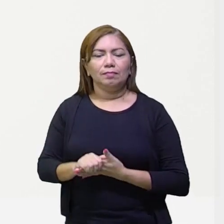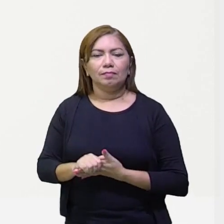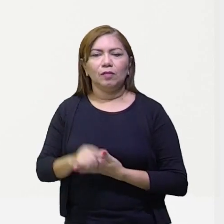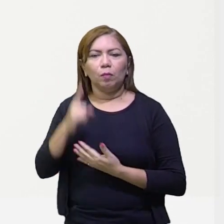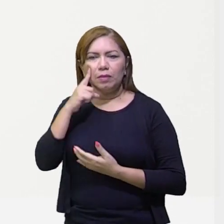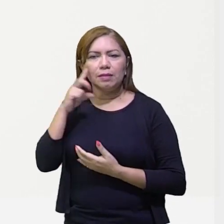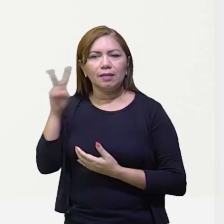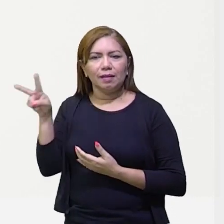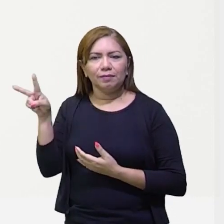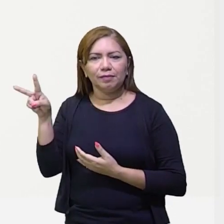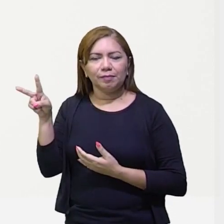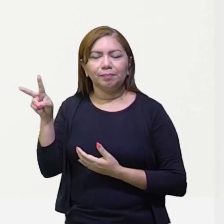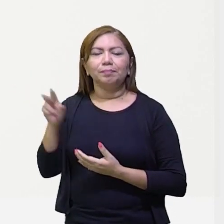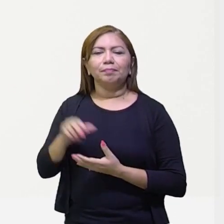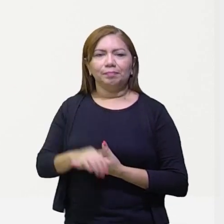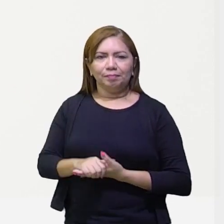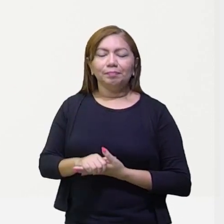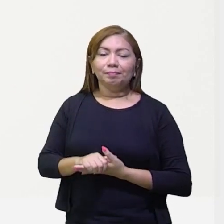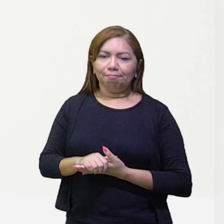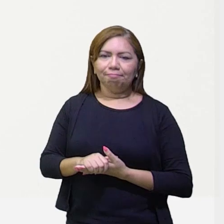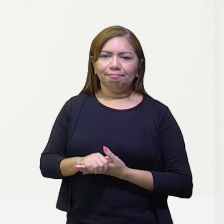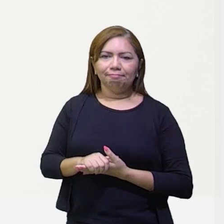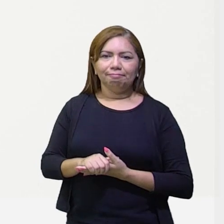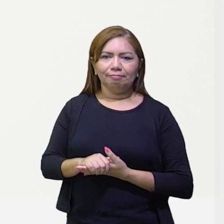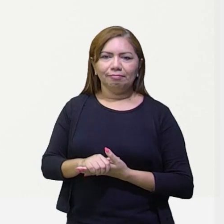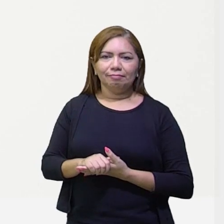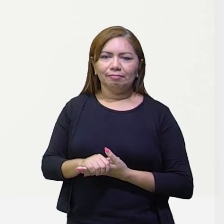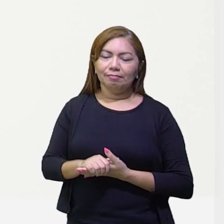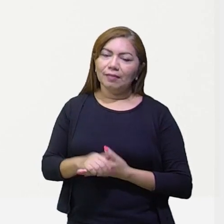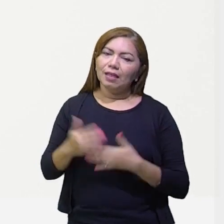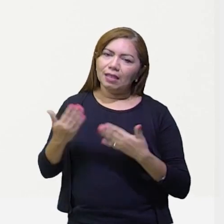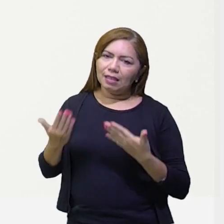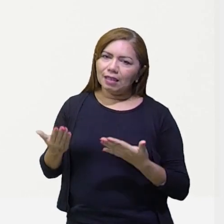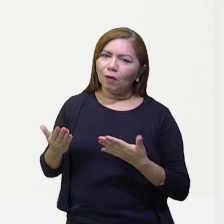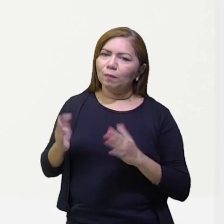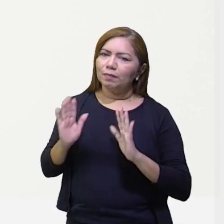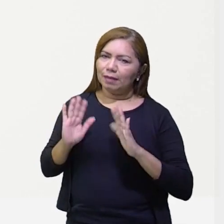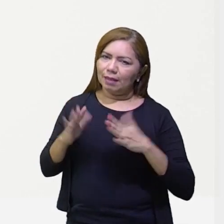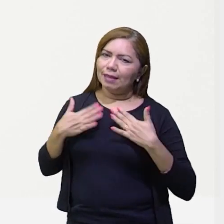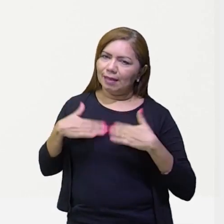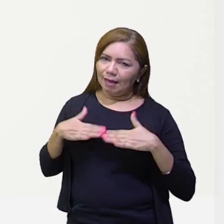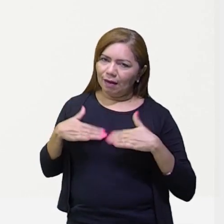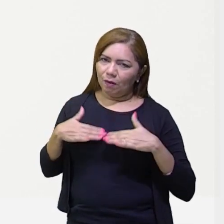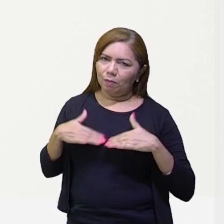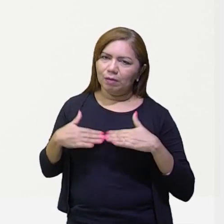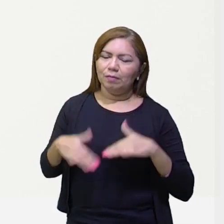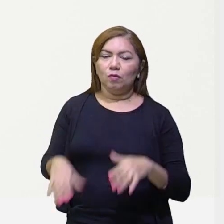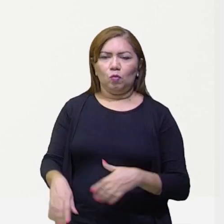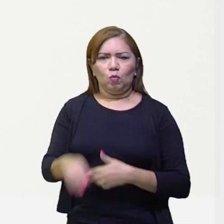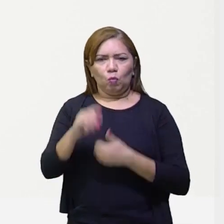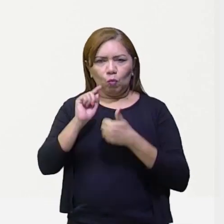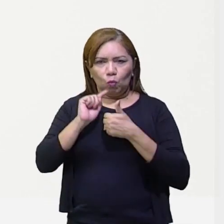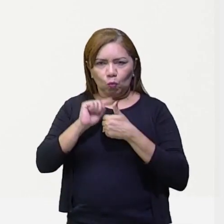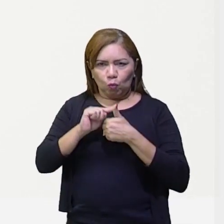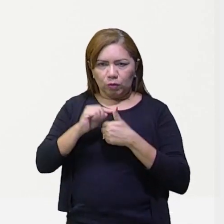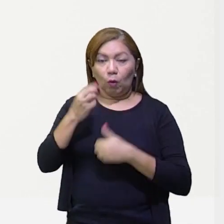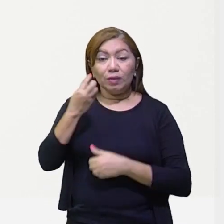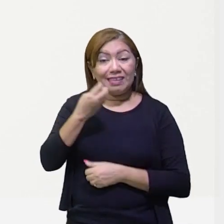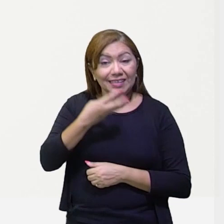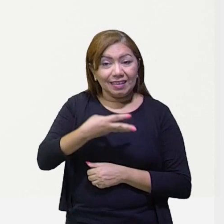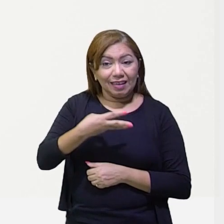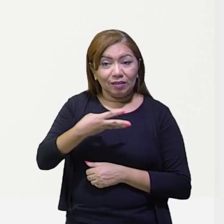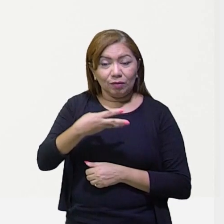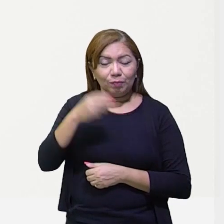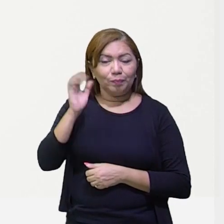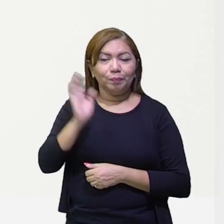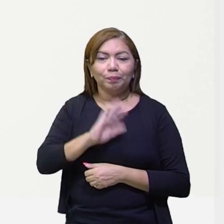Vamos observar aí. Bom, inicialmente, a gente não vai poder dividir 1 por 9, correto? Então, o que nós